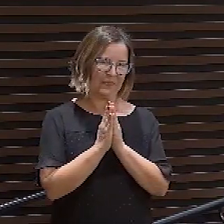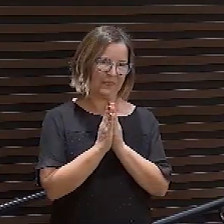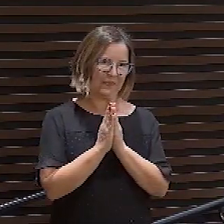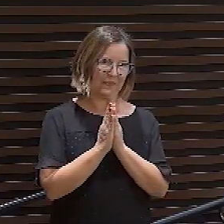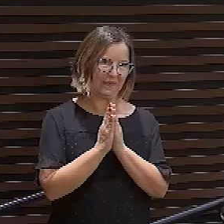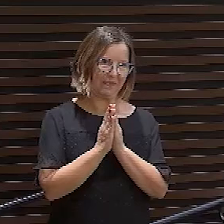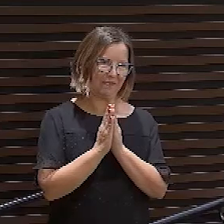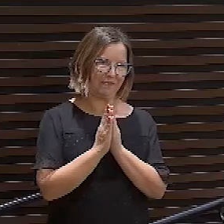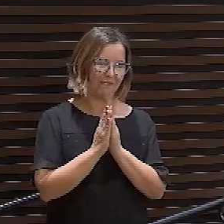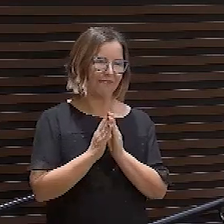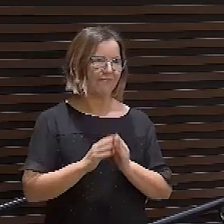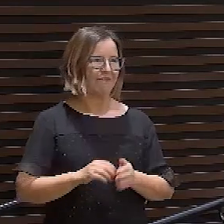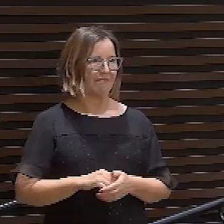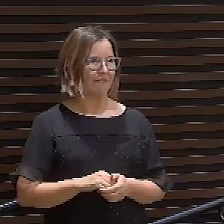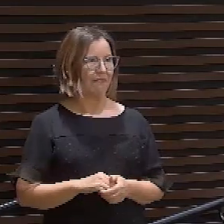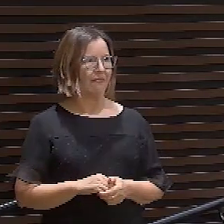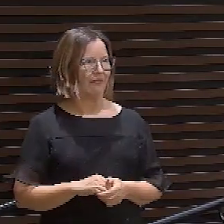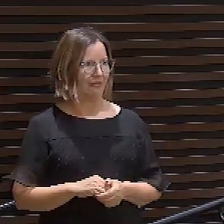Que paulada!